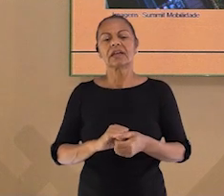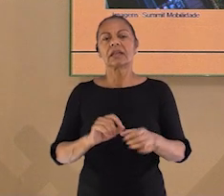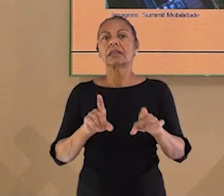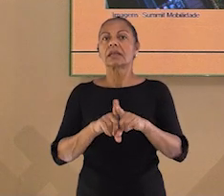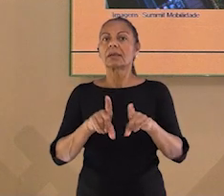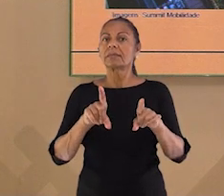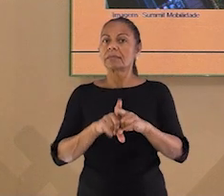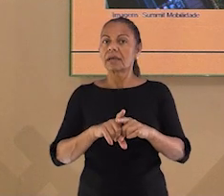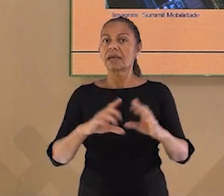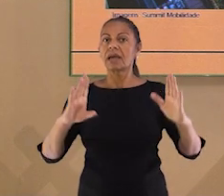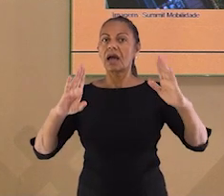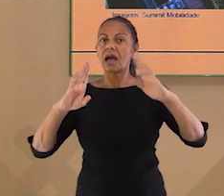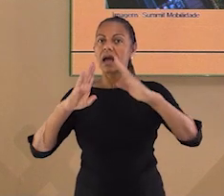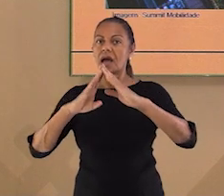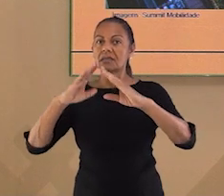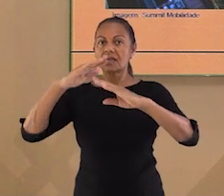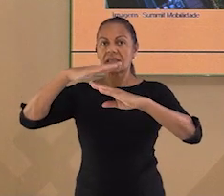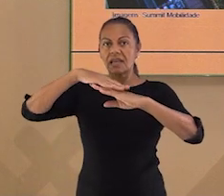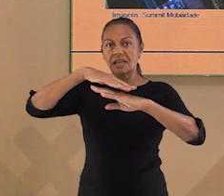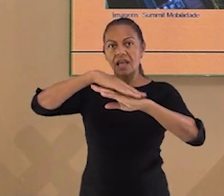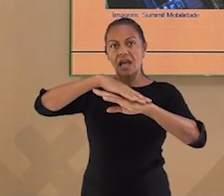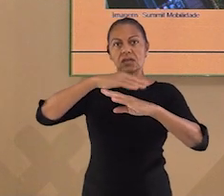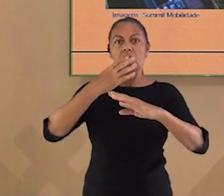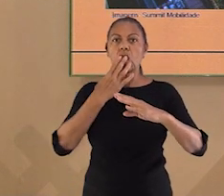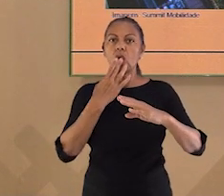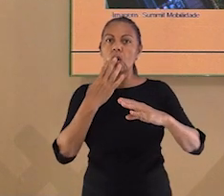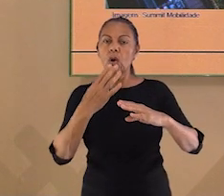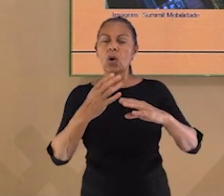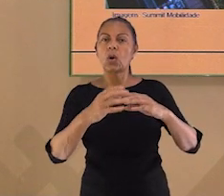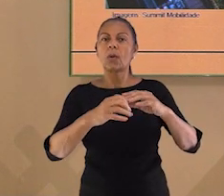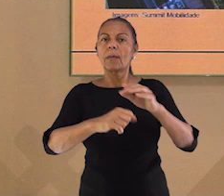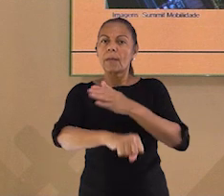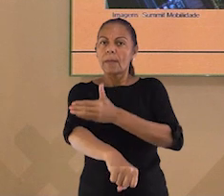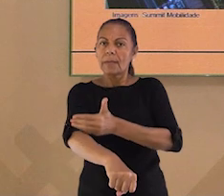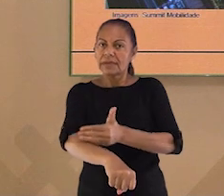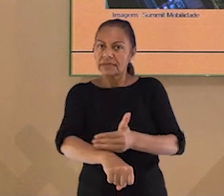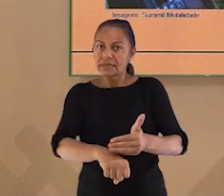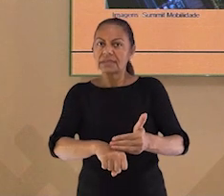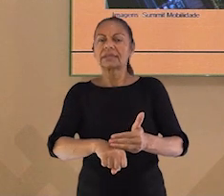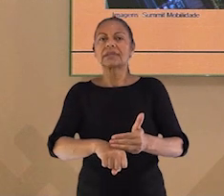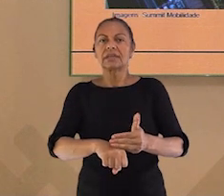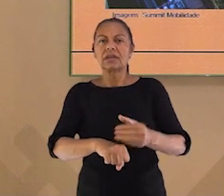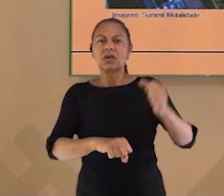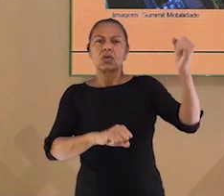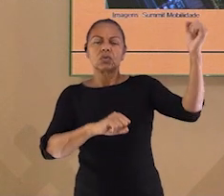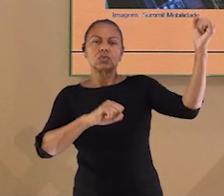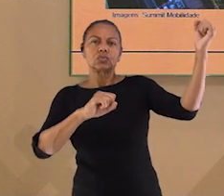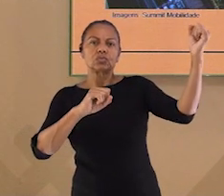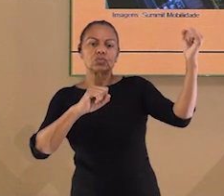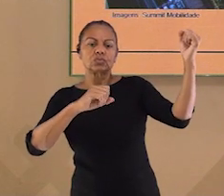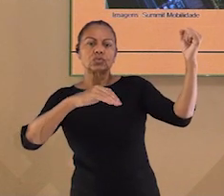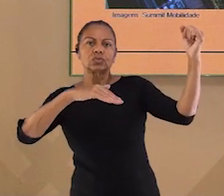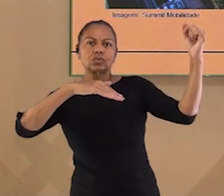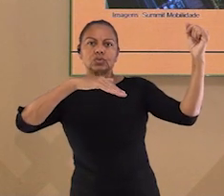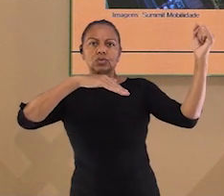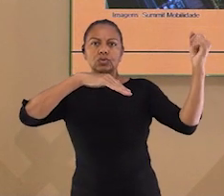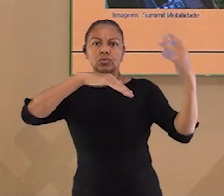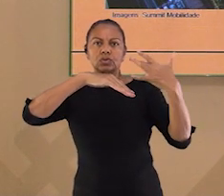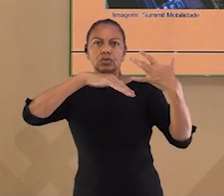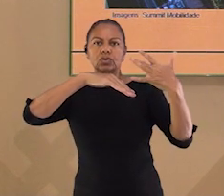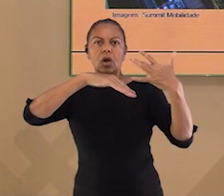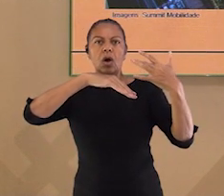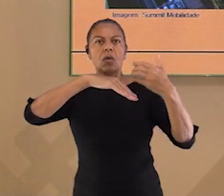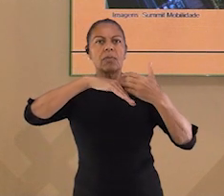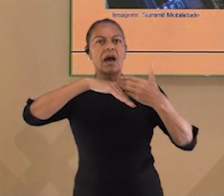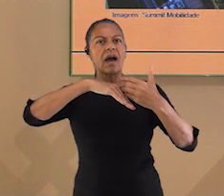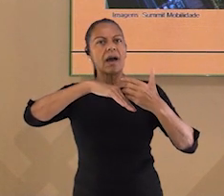de climatização artificial, como o ar-condicionado. O uso de telhados brancos também favorecem,